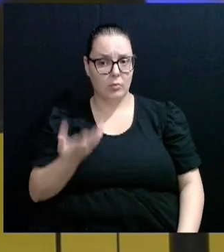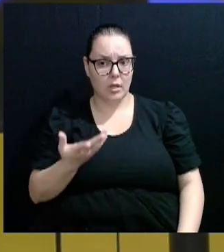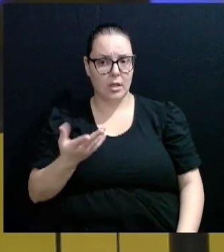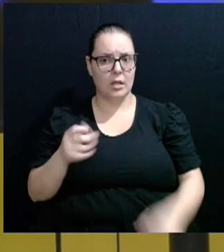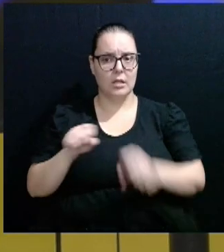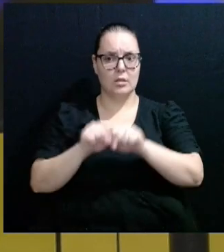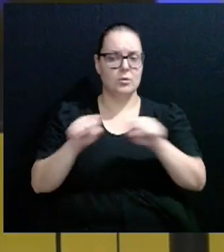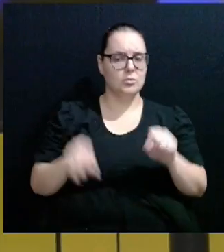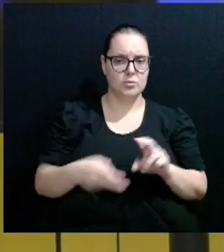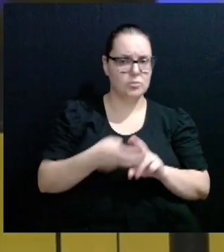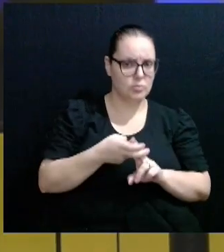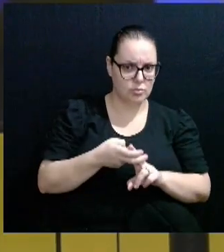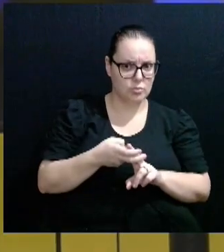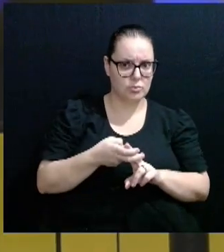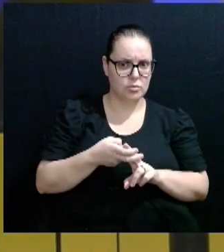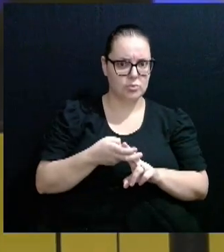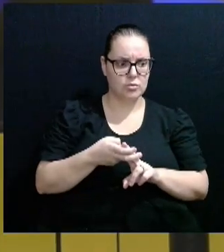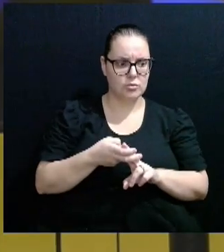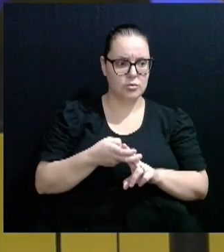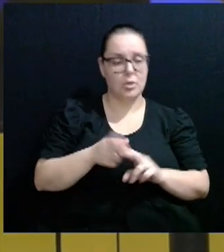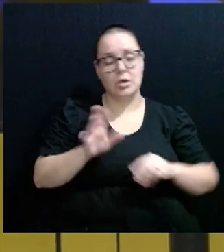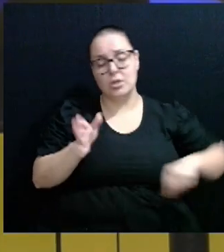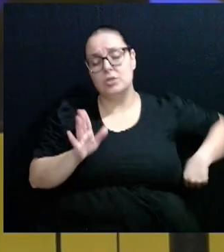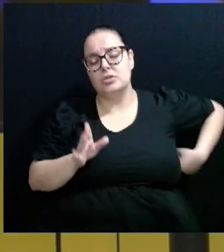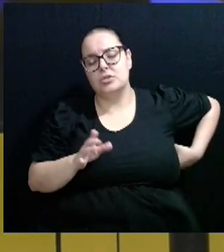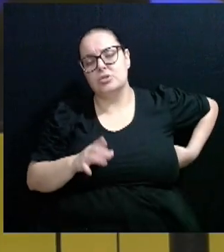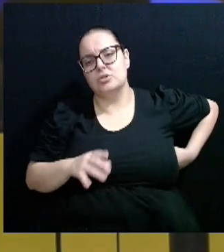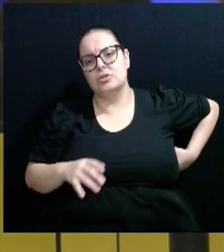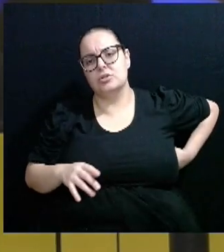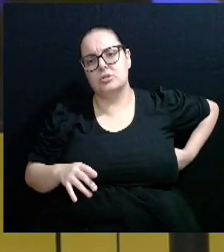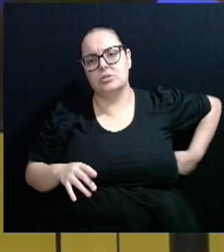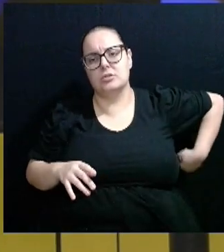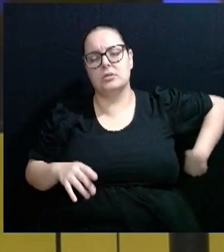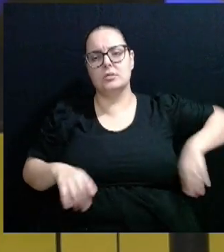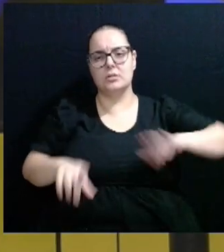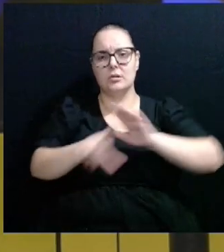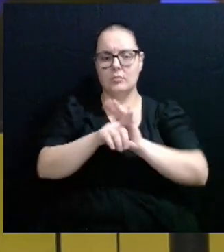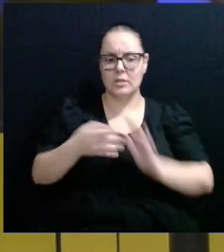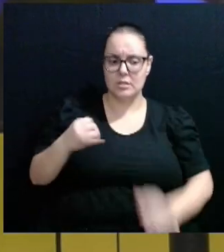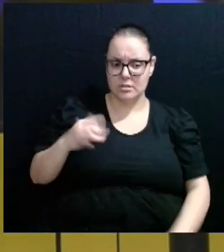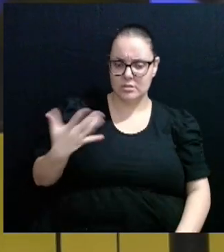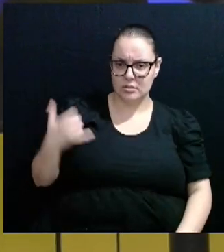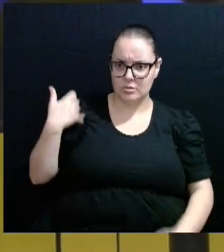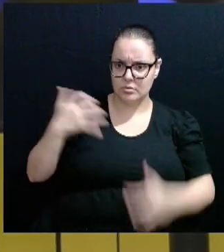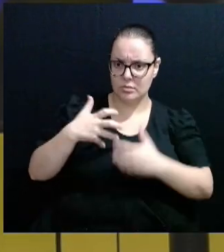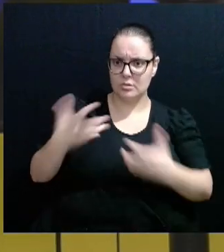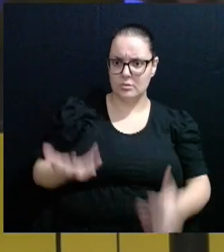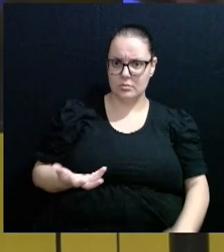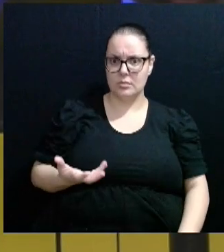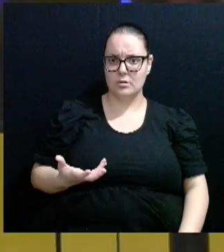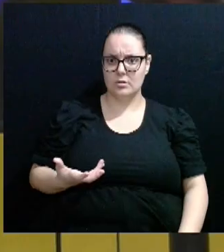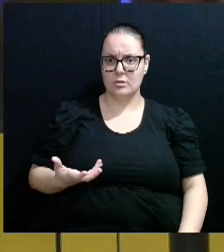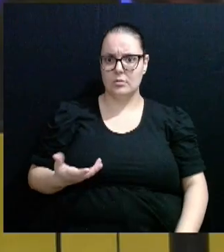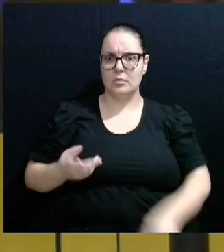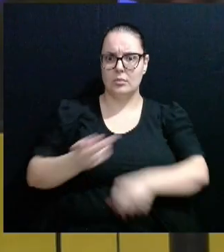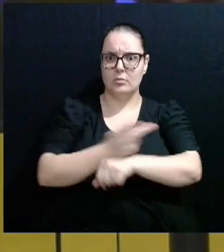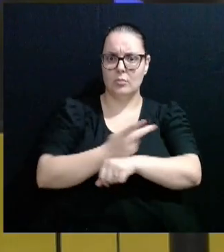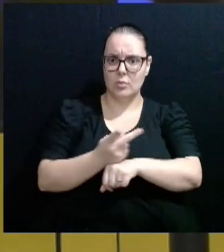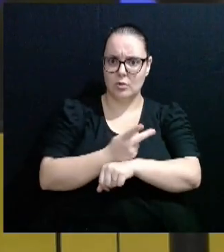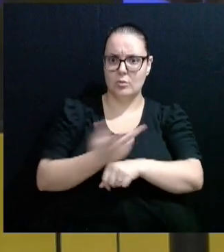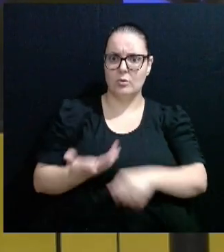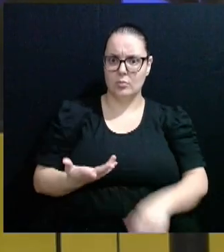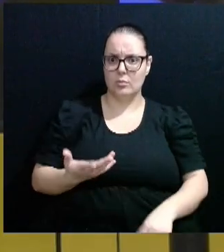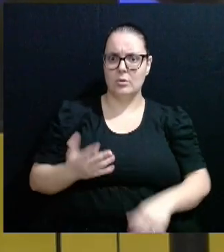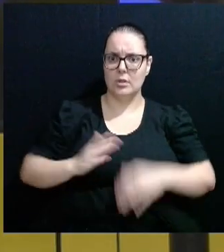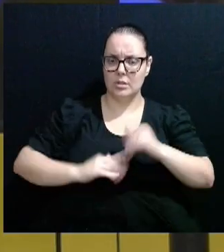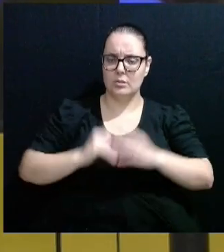único de saúde? E já que está na lei, se acaso o idoso for em busca desses profissionais, não encontrar,